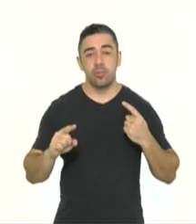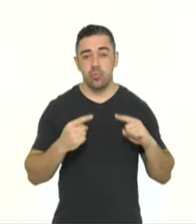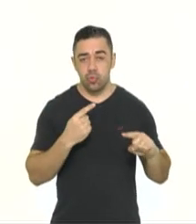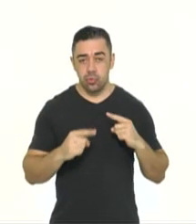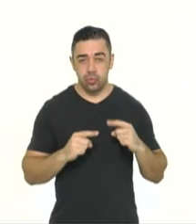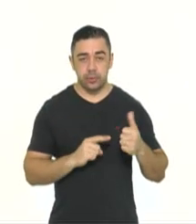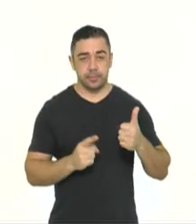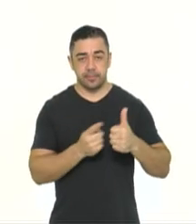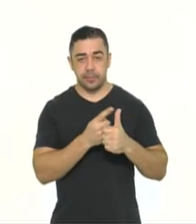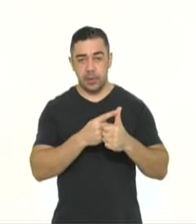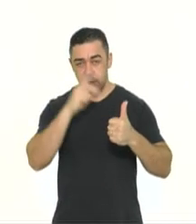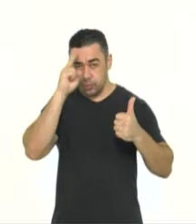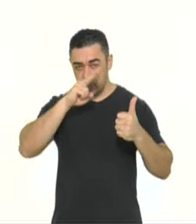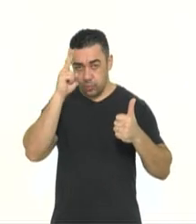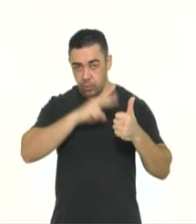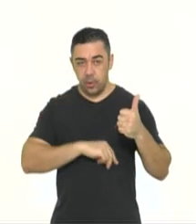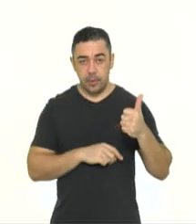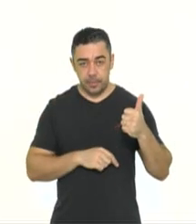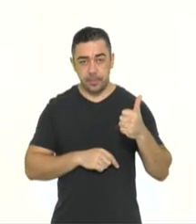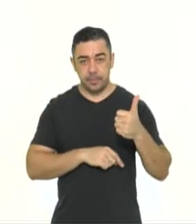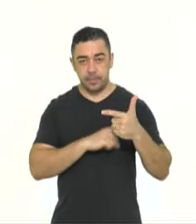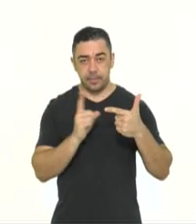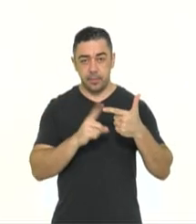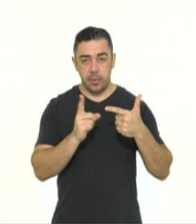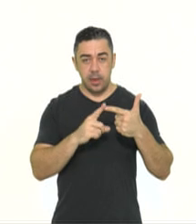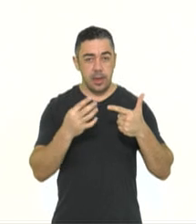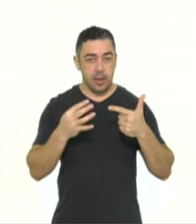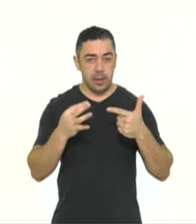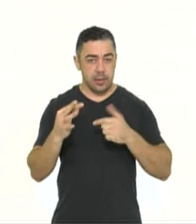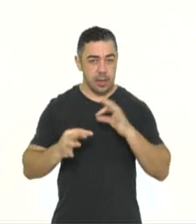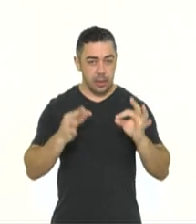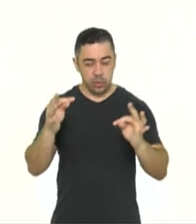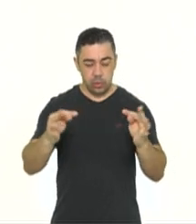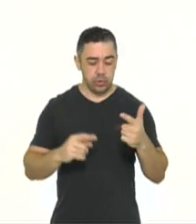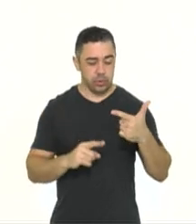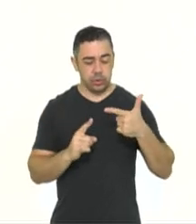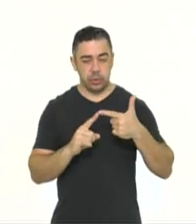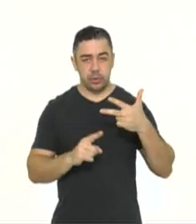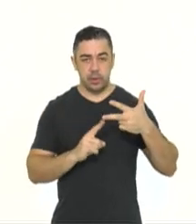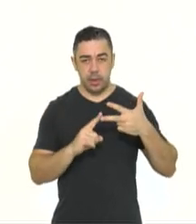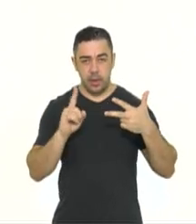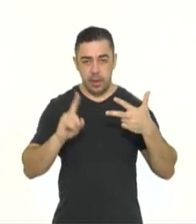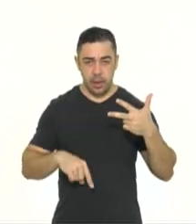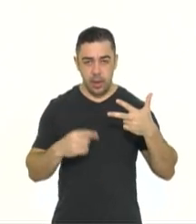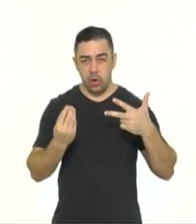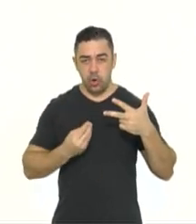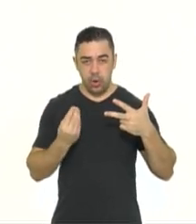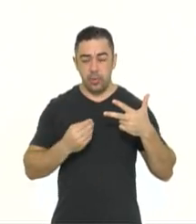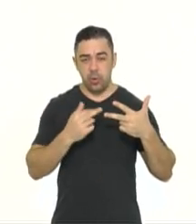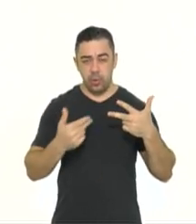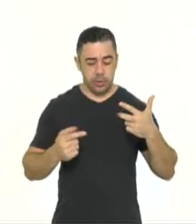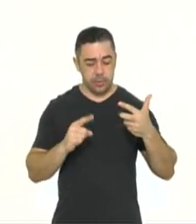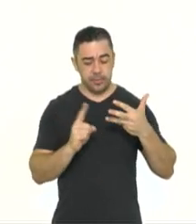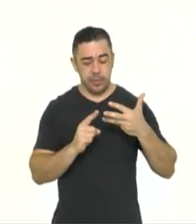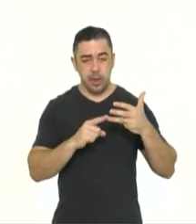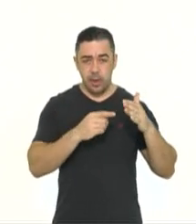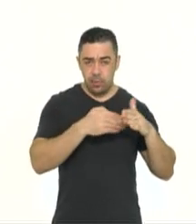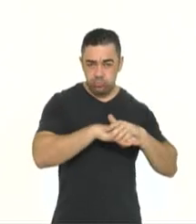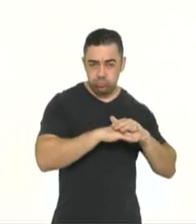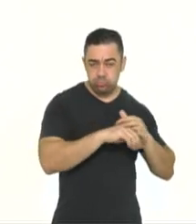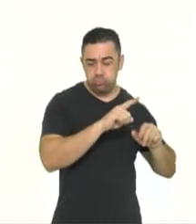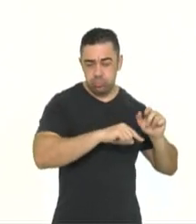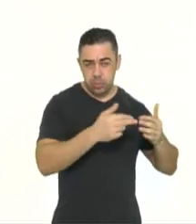uma parte de história também, tecnologia, repertório, acervo e